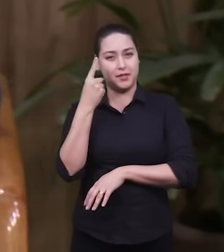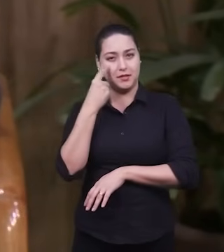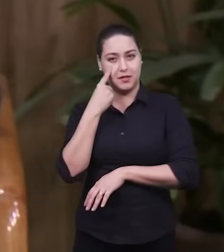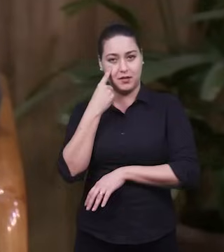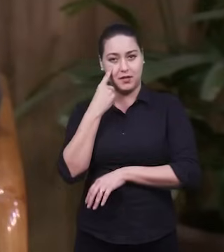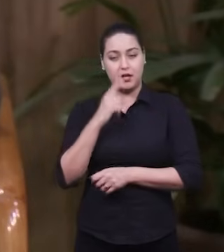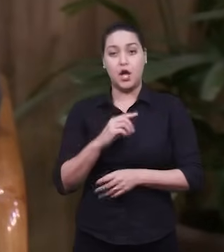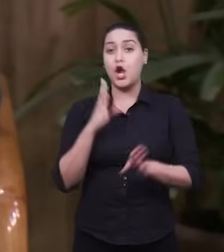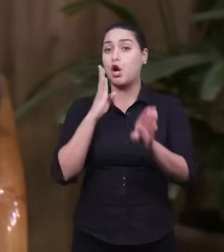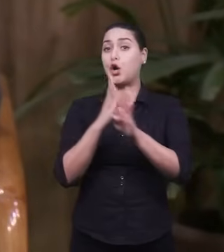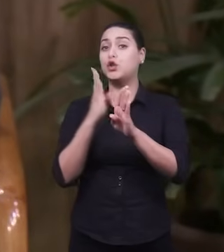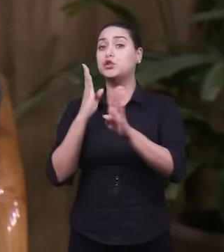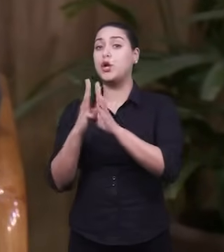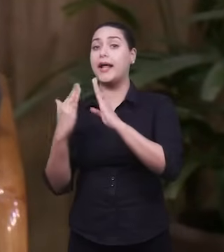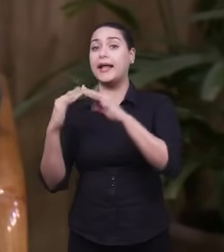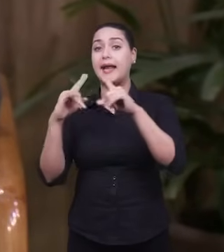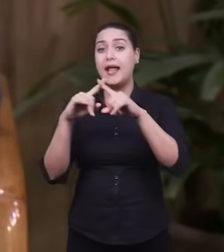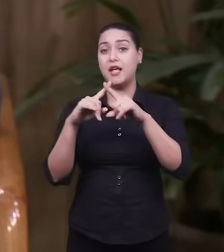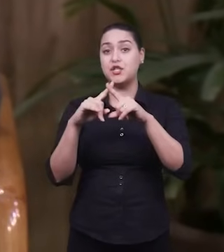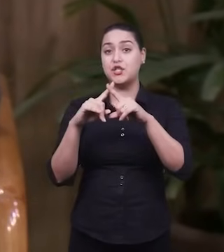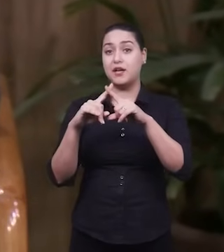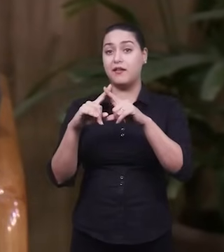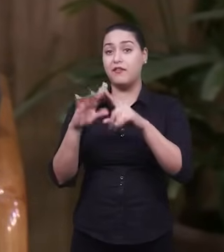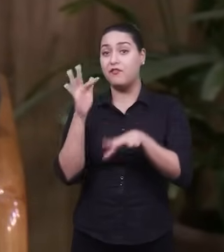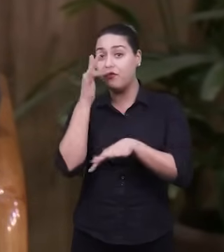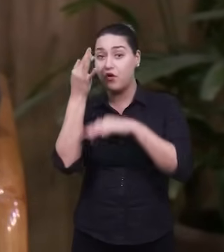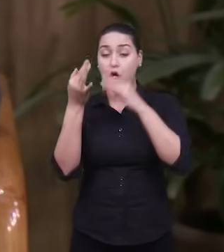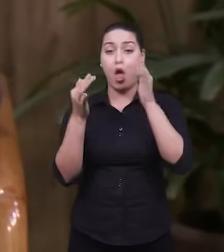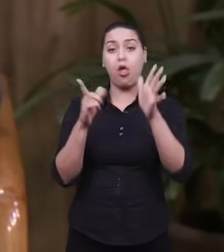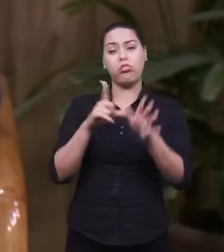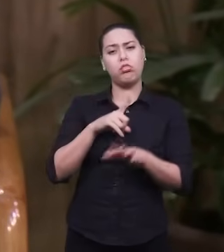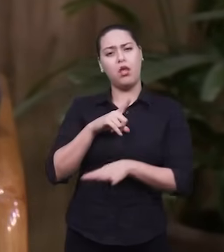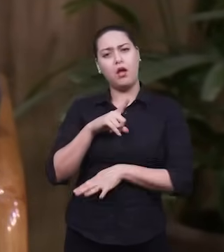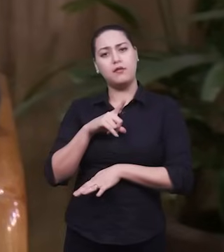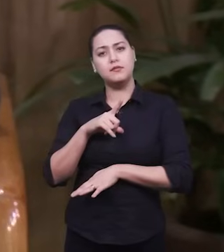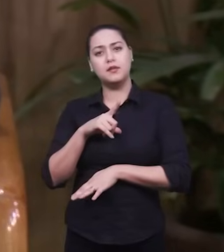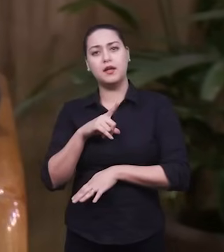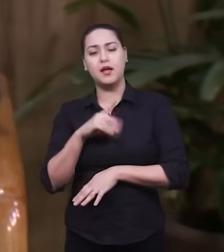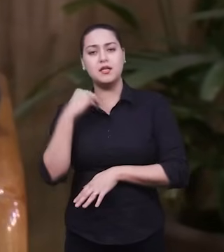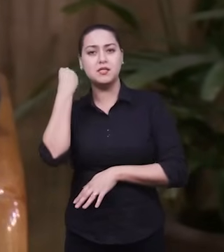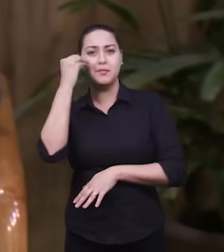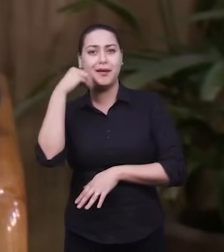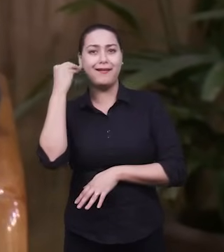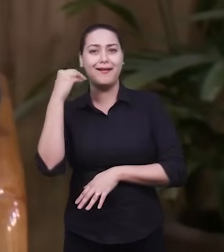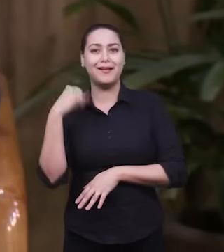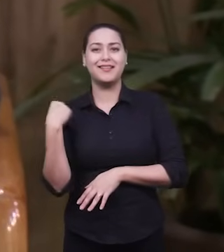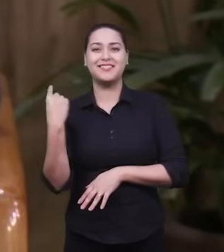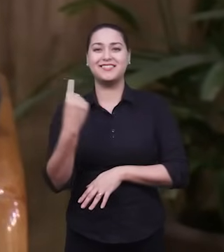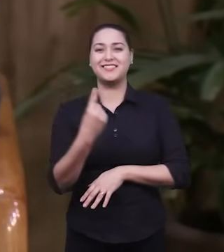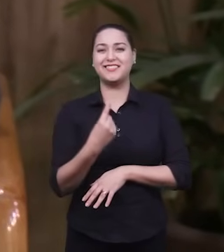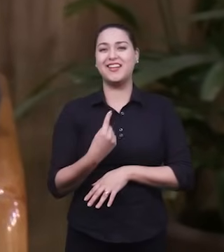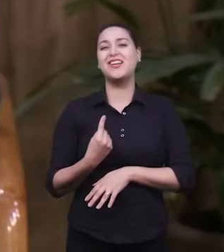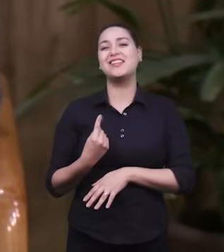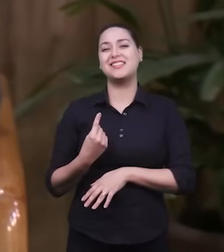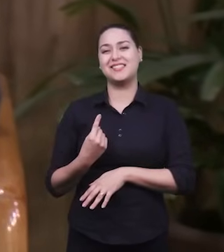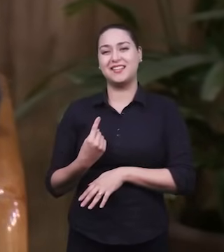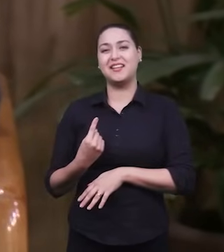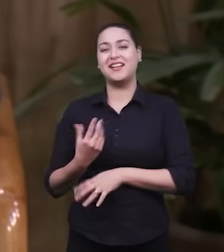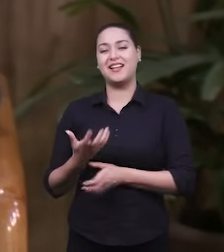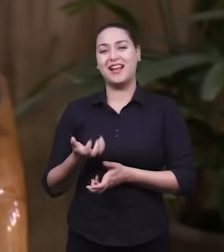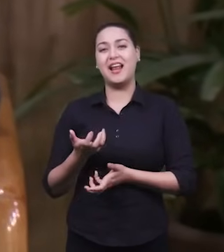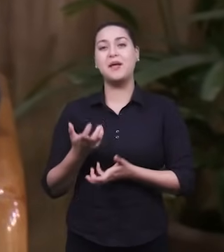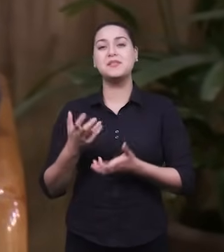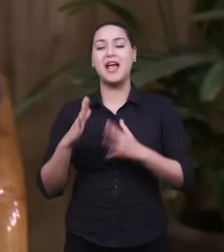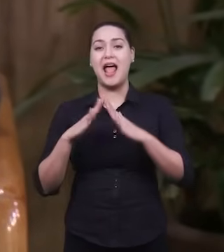só, encontrou uma igreja, ela está em flor? É a nossa experiência, porque é isso que nós buscamos. Ela está em flor, então ela é a